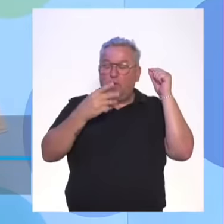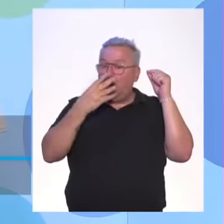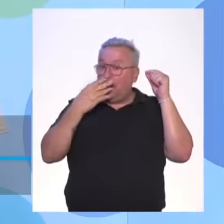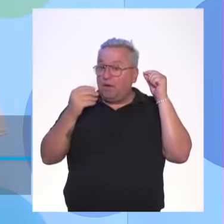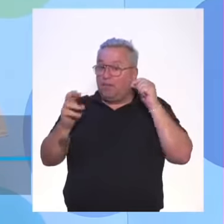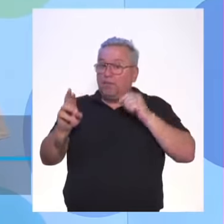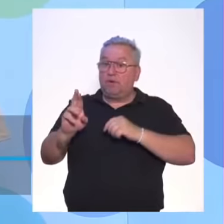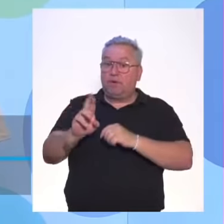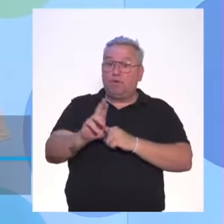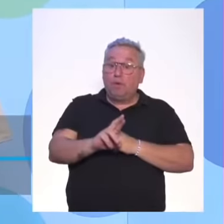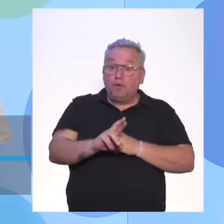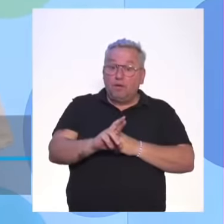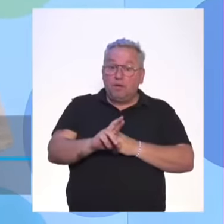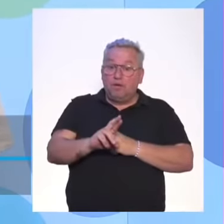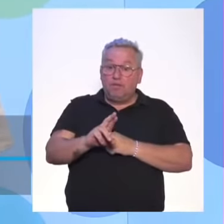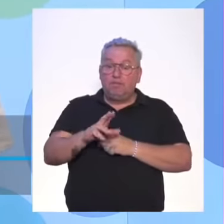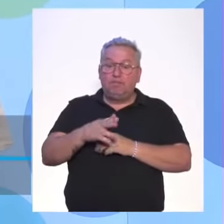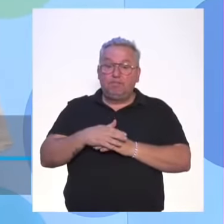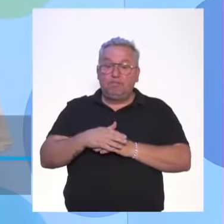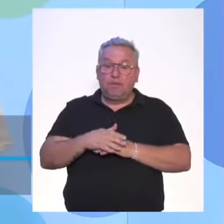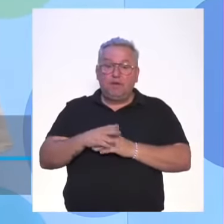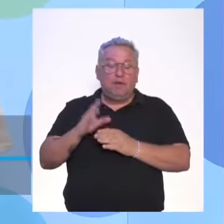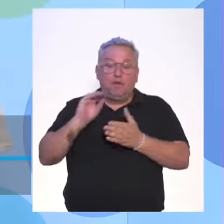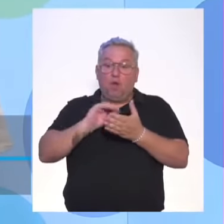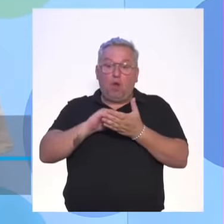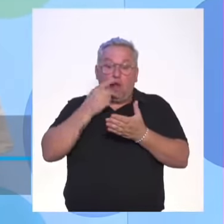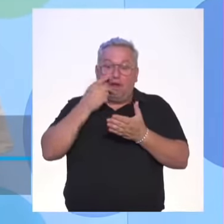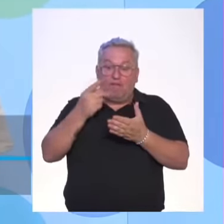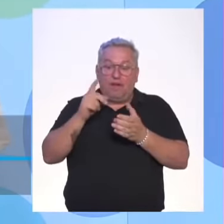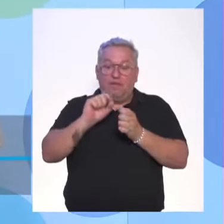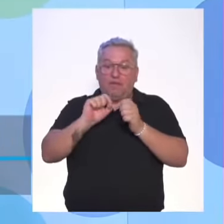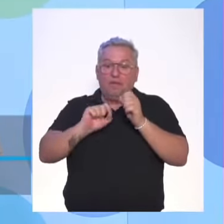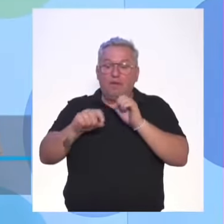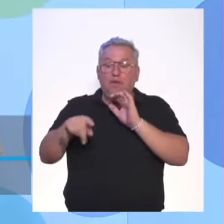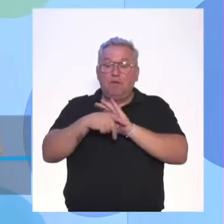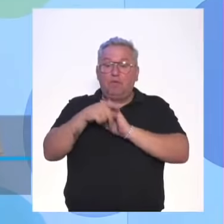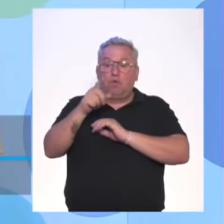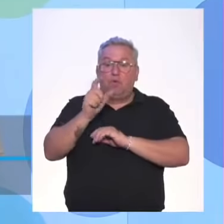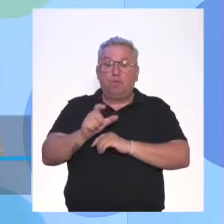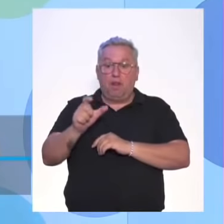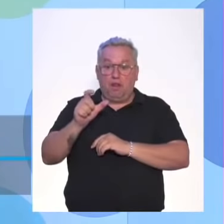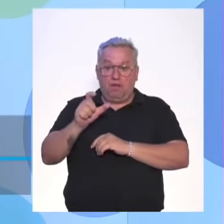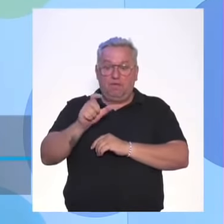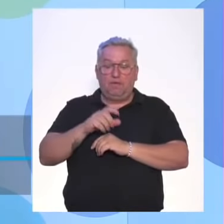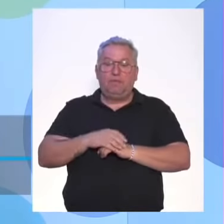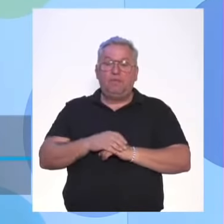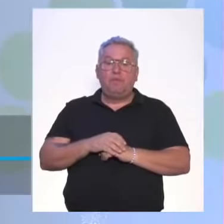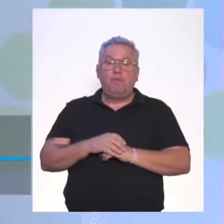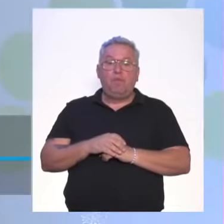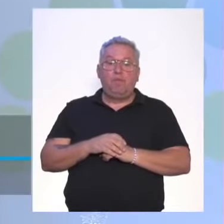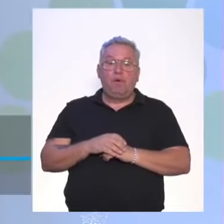respondeu a forma Total se não coloca fala você reproduz com as suas palavras